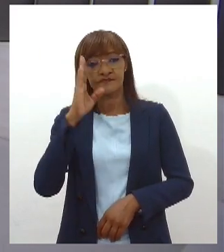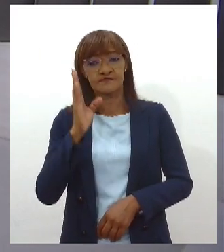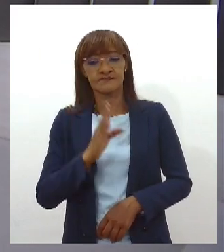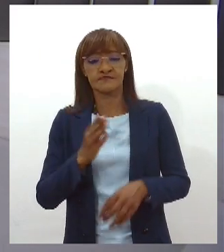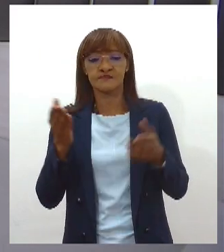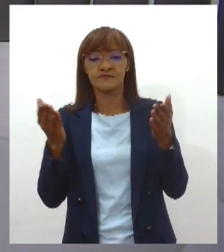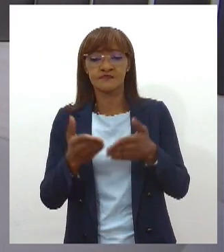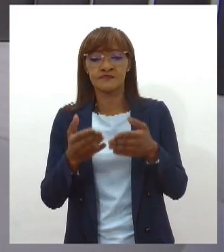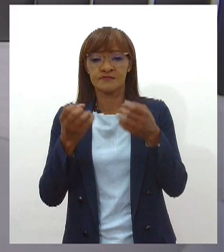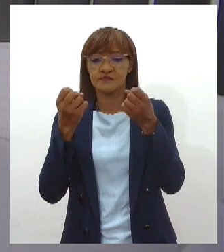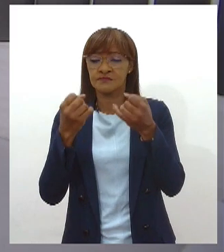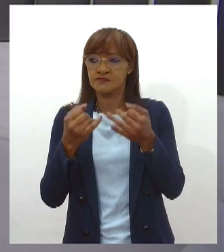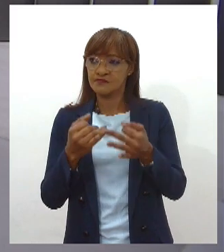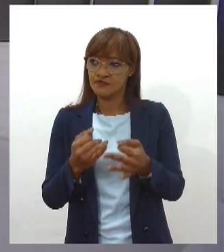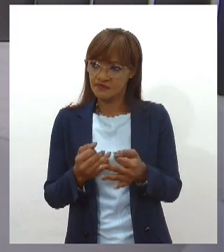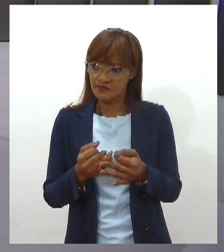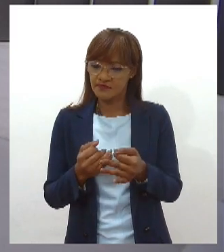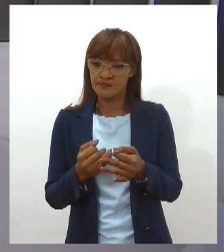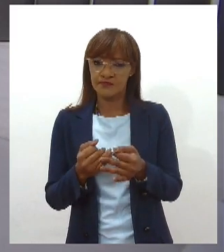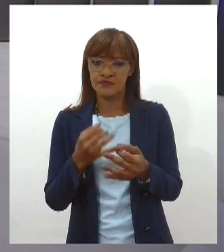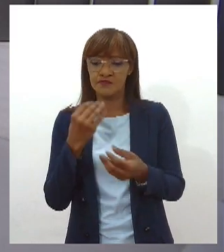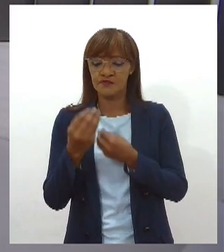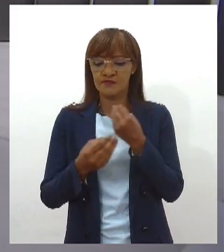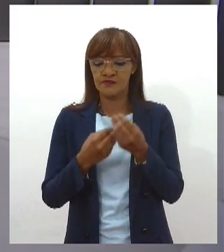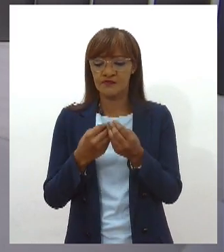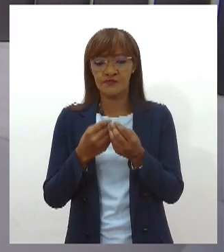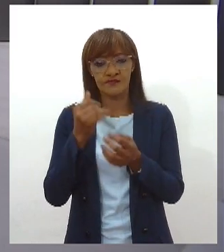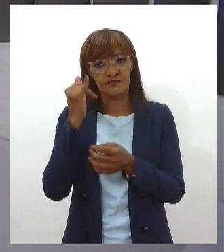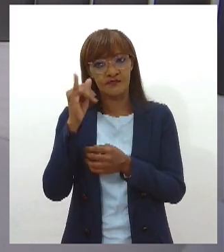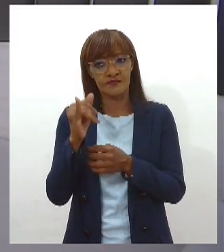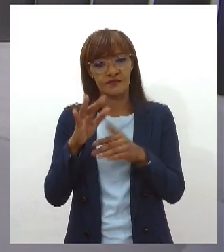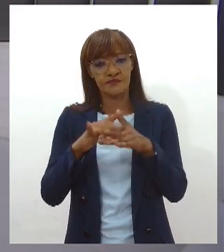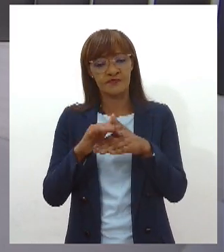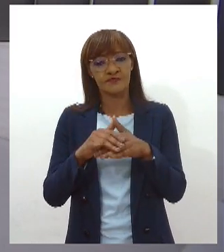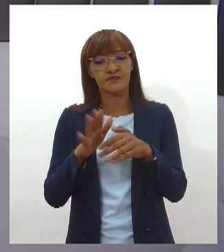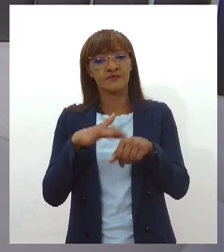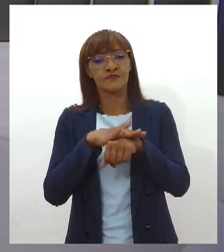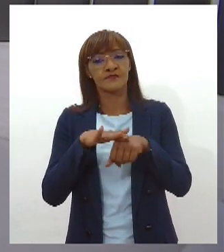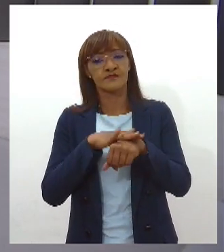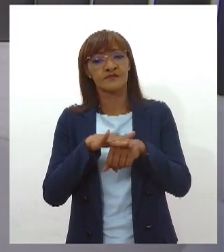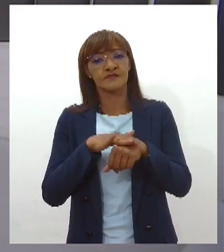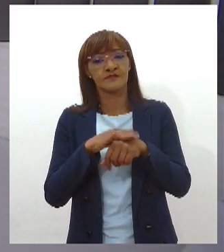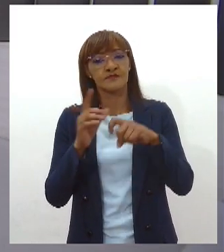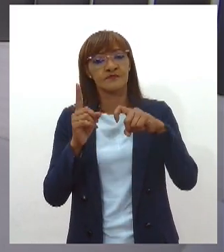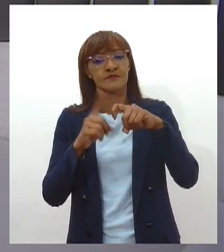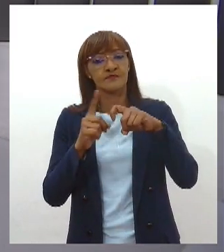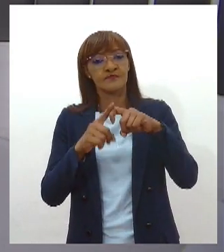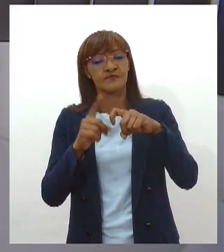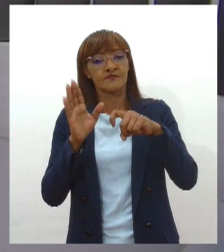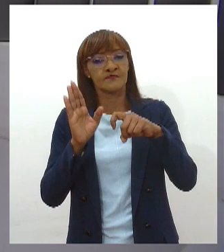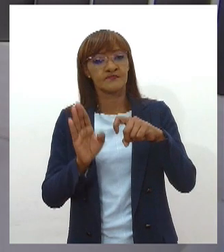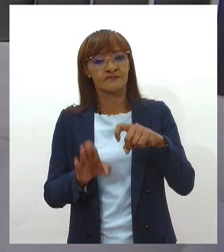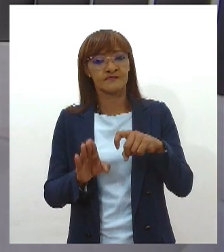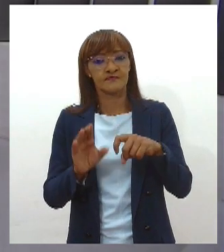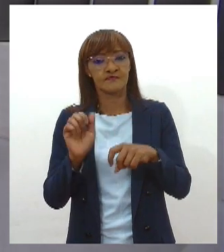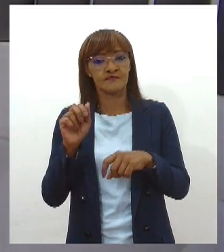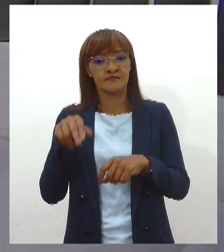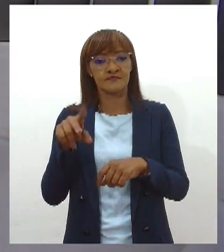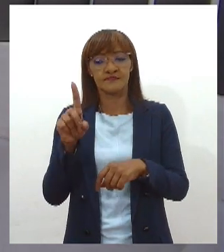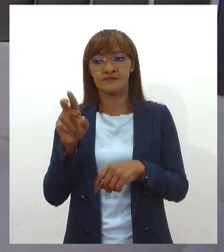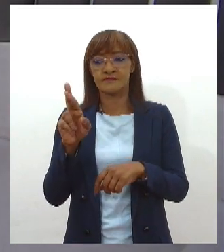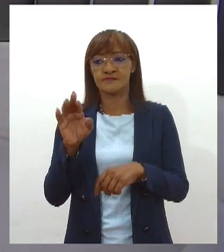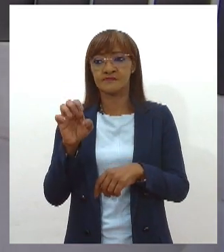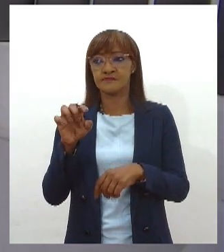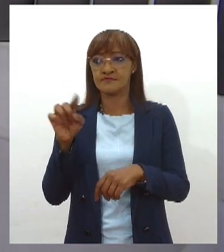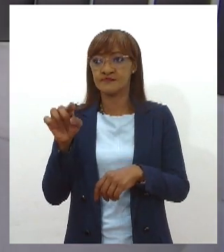a prevenção contra essa doença, eu converso a partir de agora com o médico oncologista André Peixoto. Bom dia,